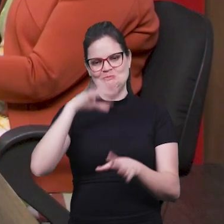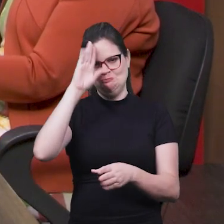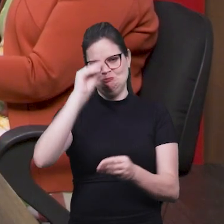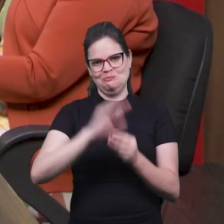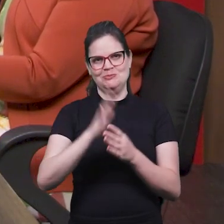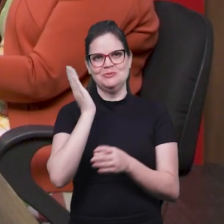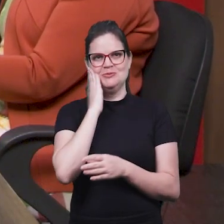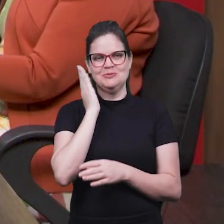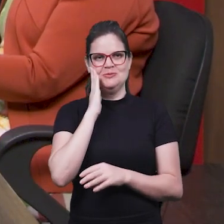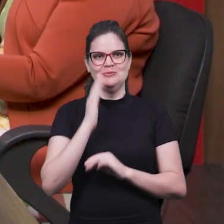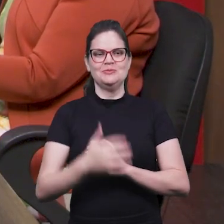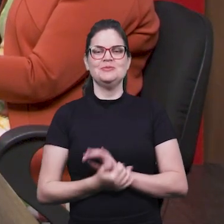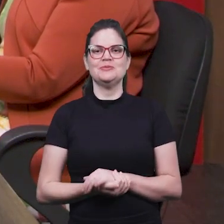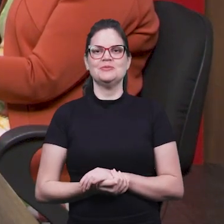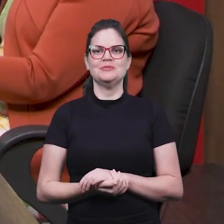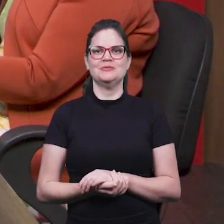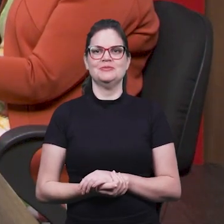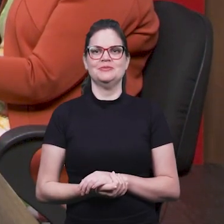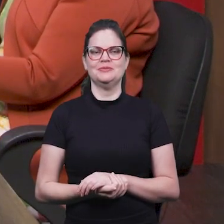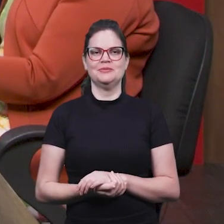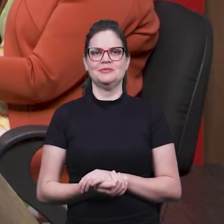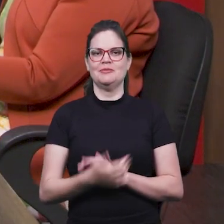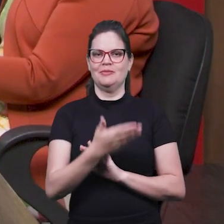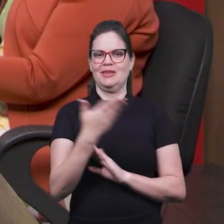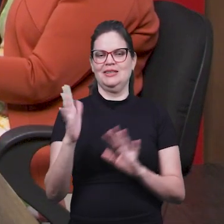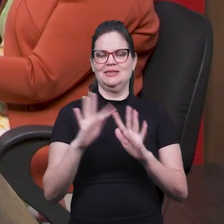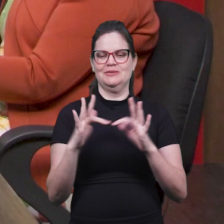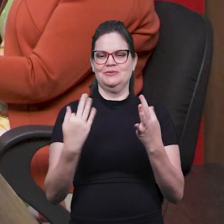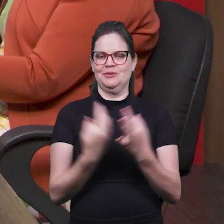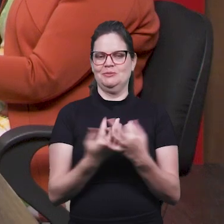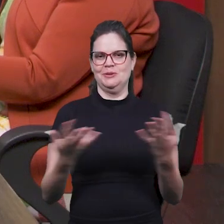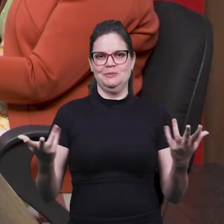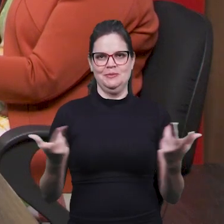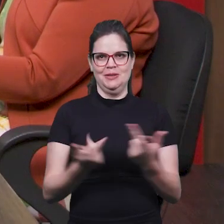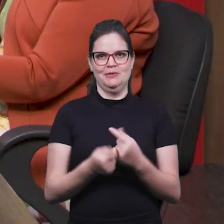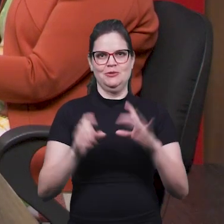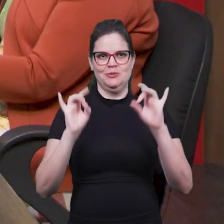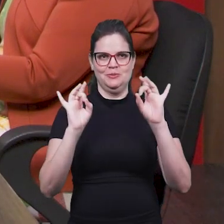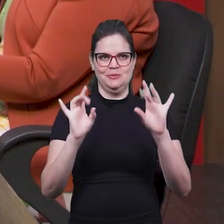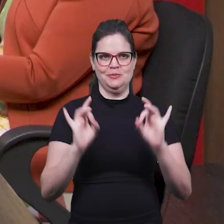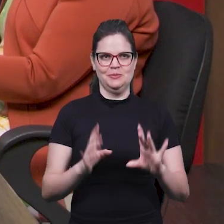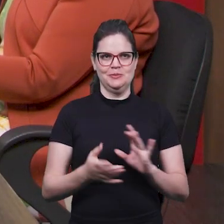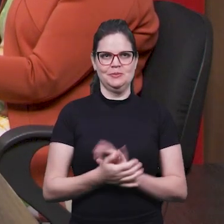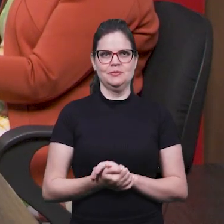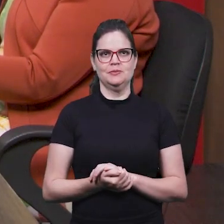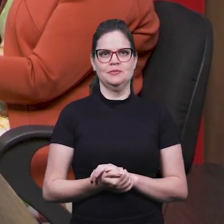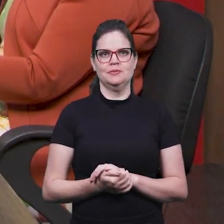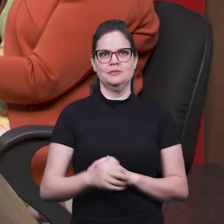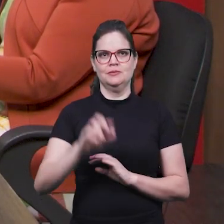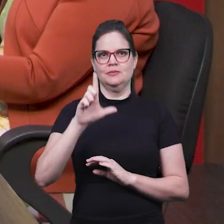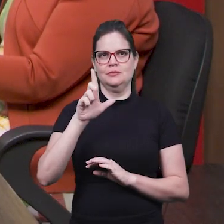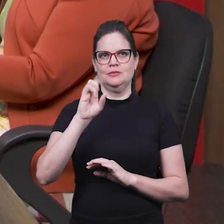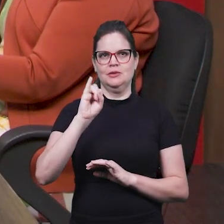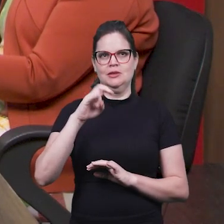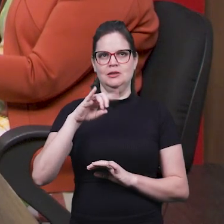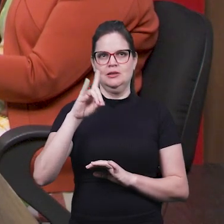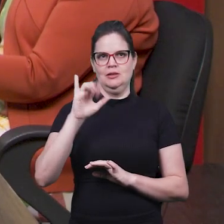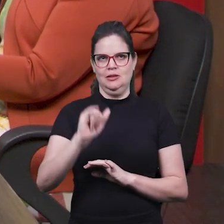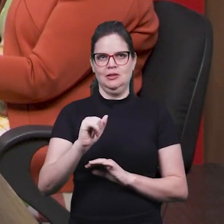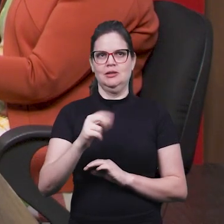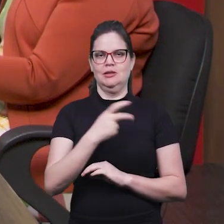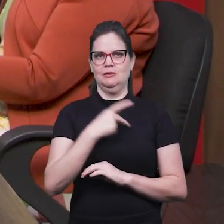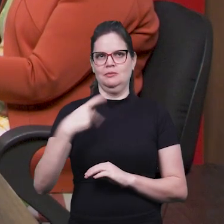isso, não é? Dessa família tão querida, tão especial. Linda, pastor Amadeu, nós estamos falando de